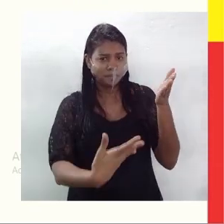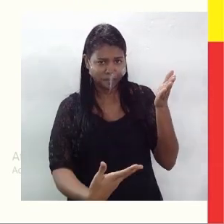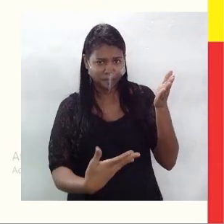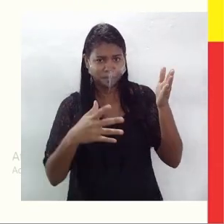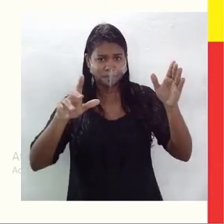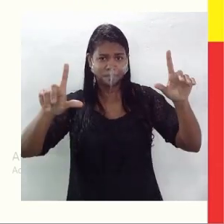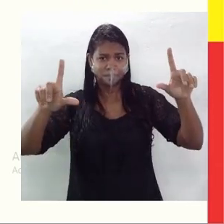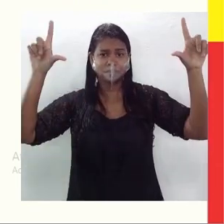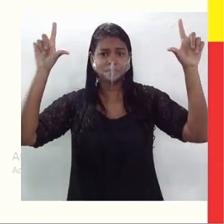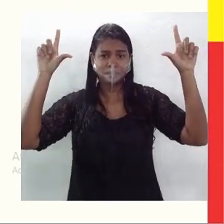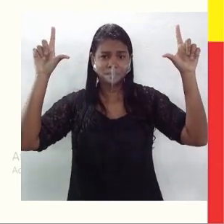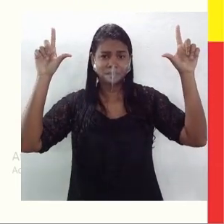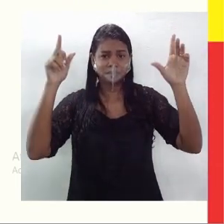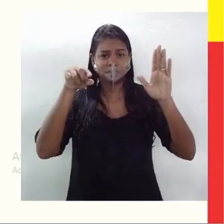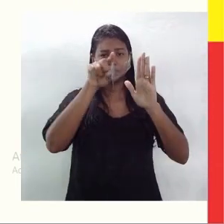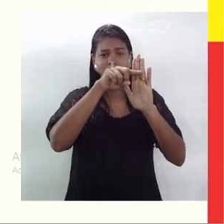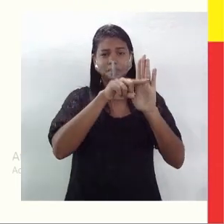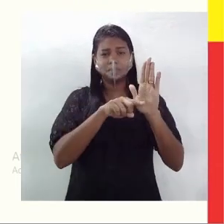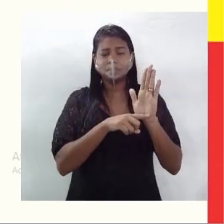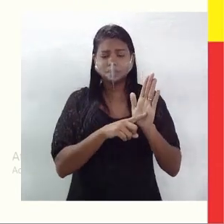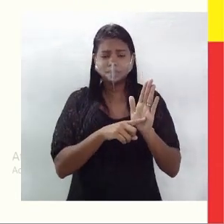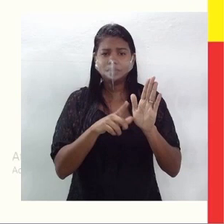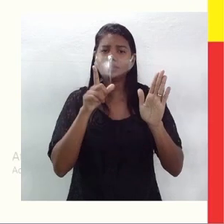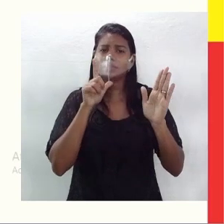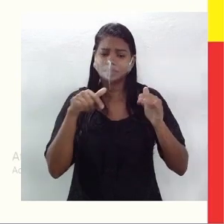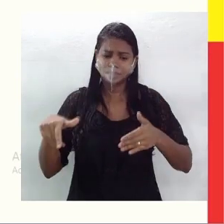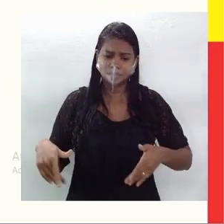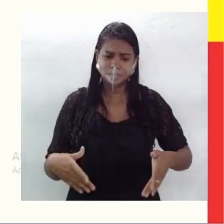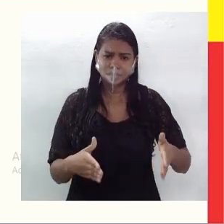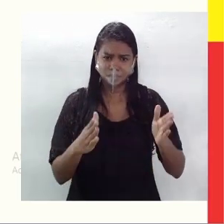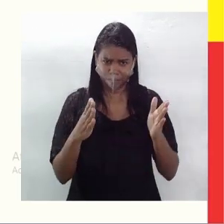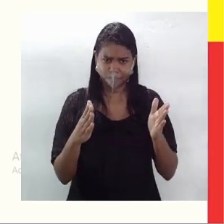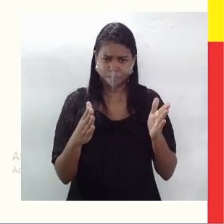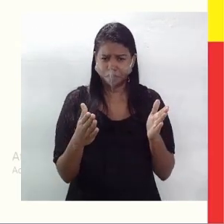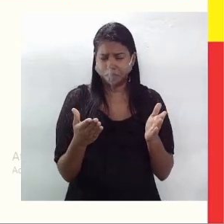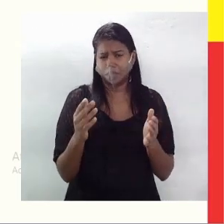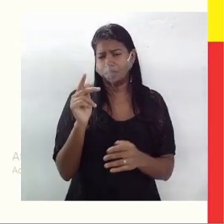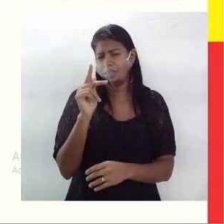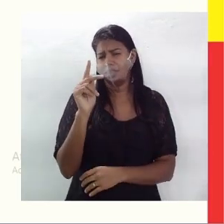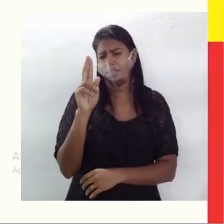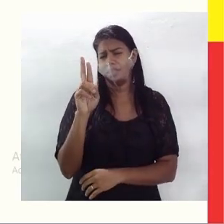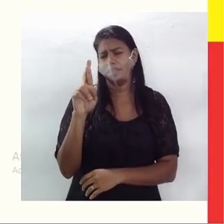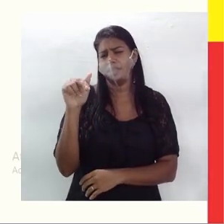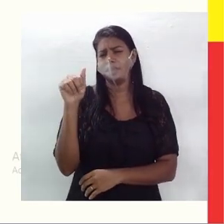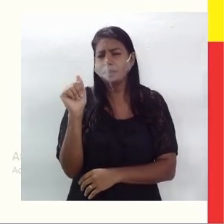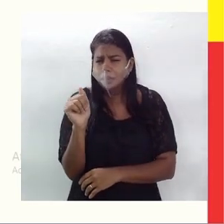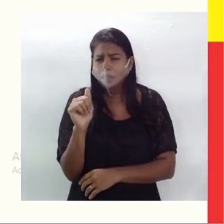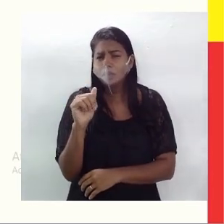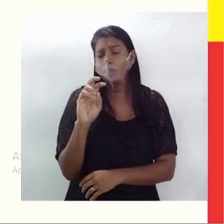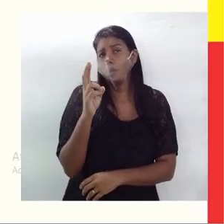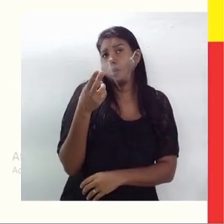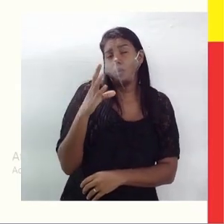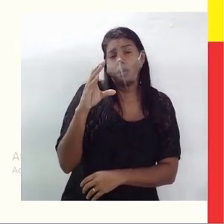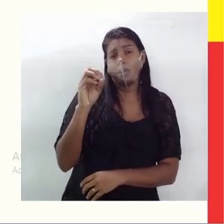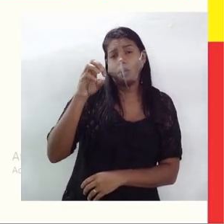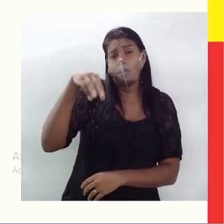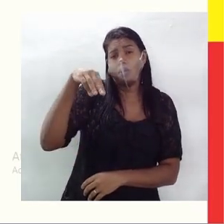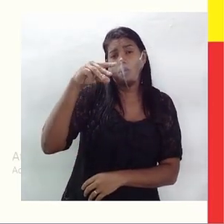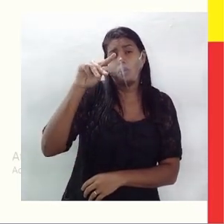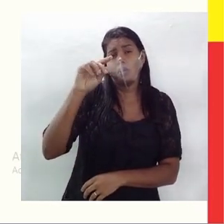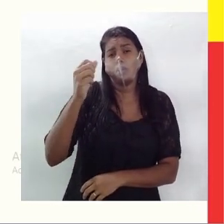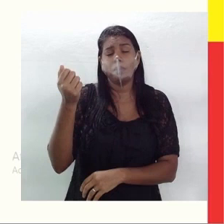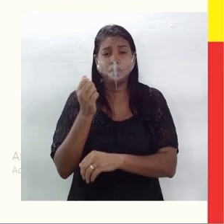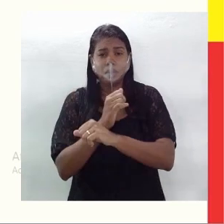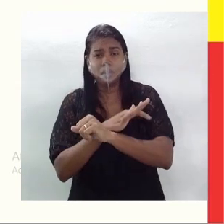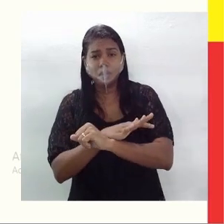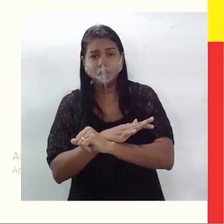telinha, será que a água do rio ela é uma substância pura? Ela é uma substância composta? Será que o